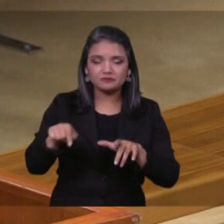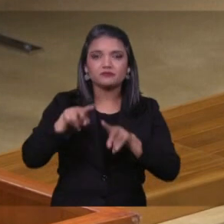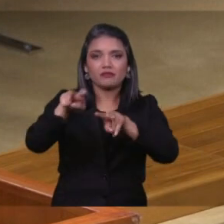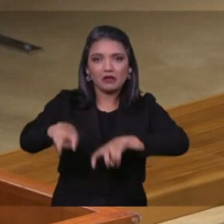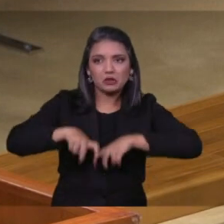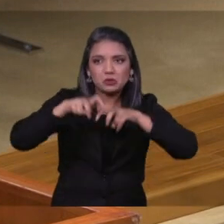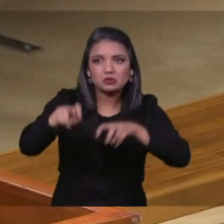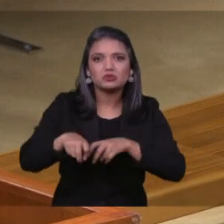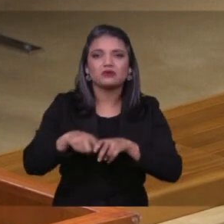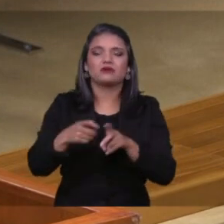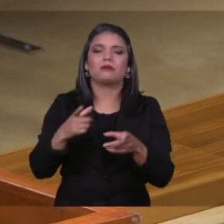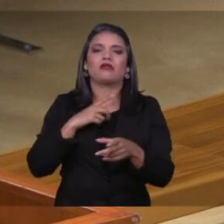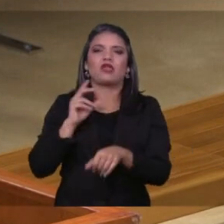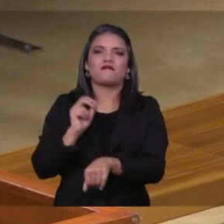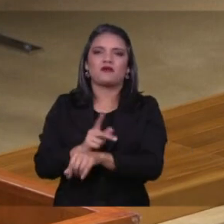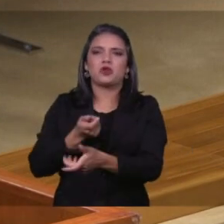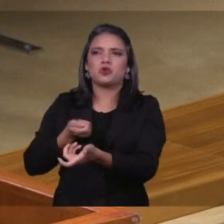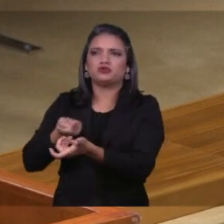intensivo de